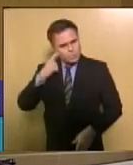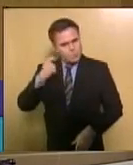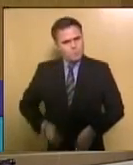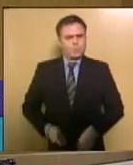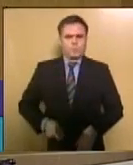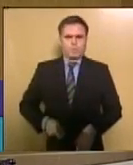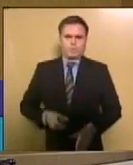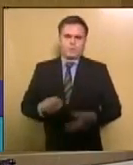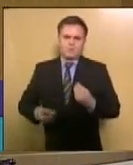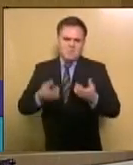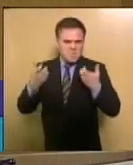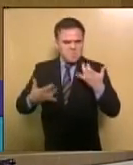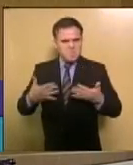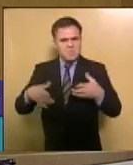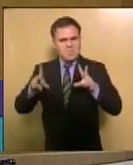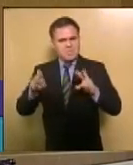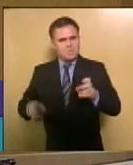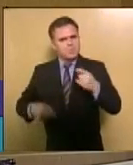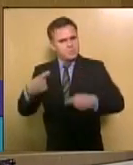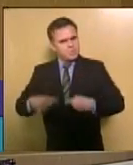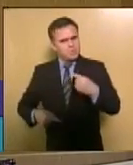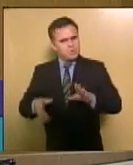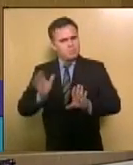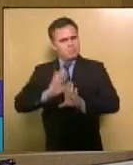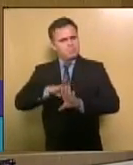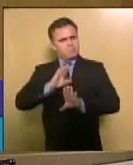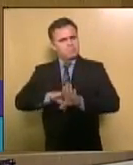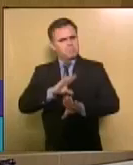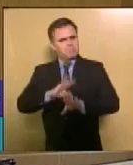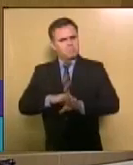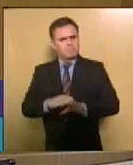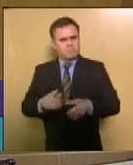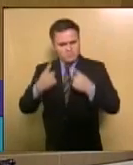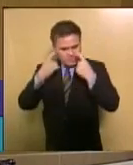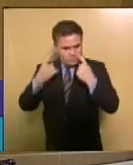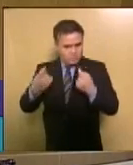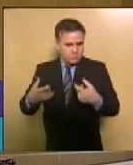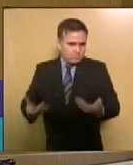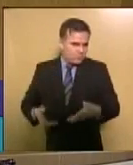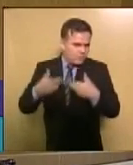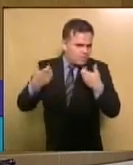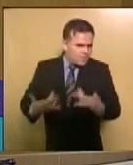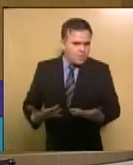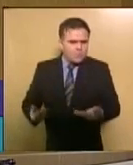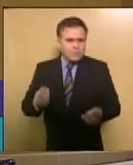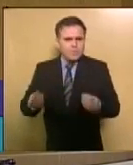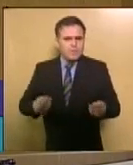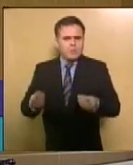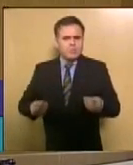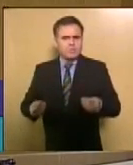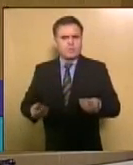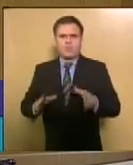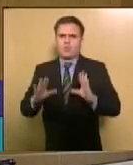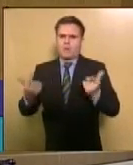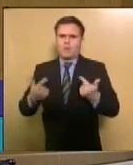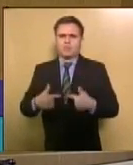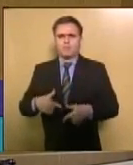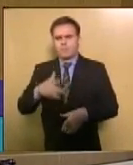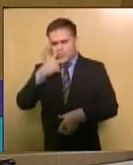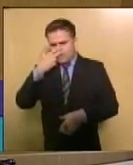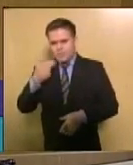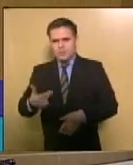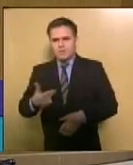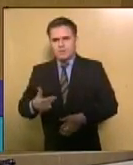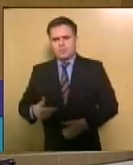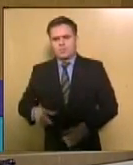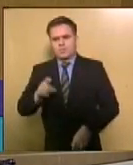falar sobre uma série de fenômenos que estão por trás dessa violência que quando a gente fala de violência doméstica a gente tá falando falando basicamente de poder quando a gente tá falando de